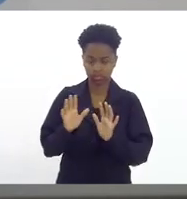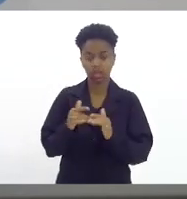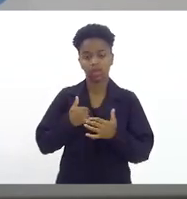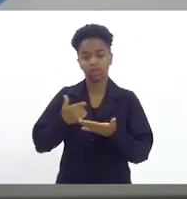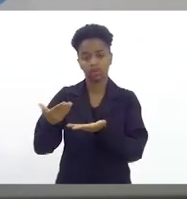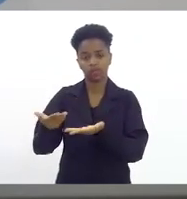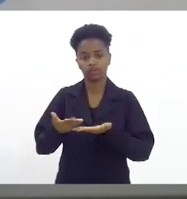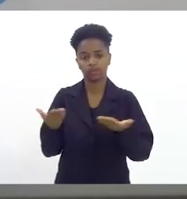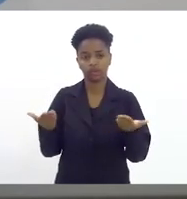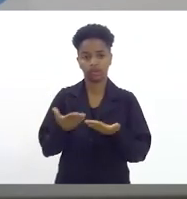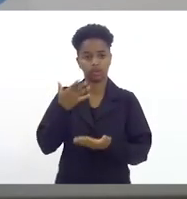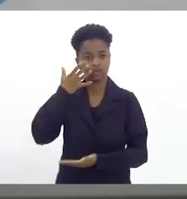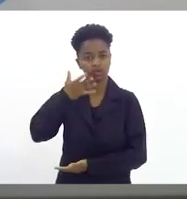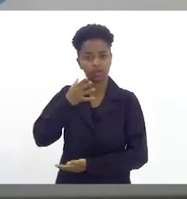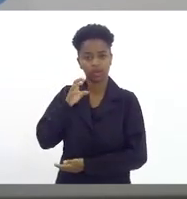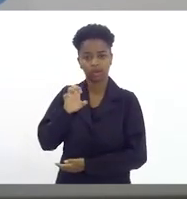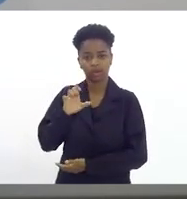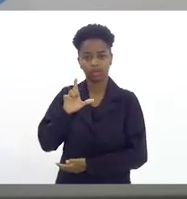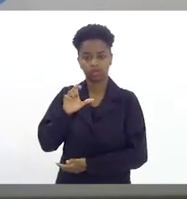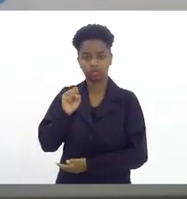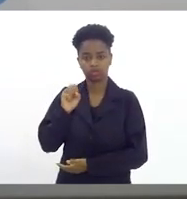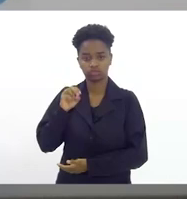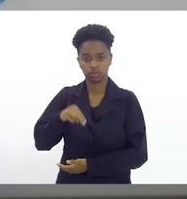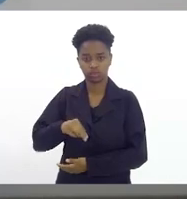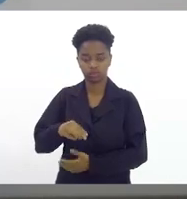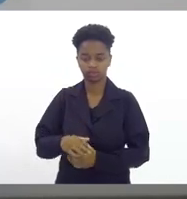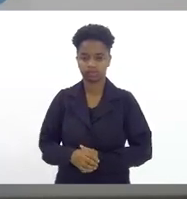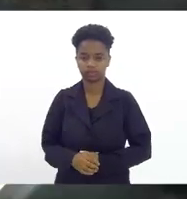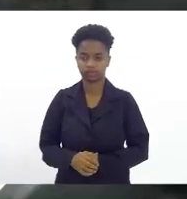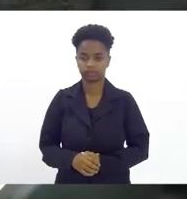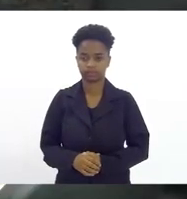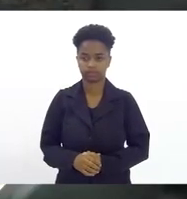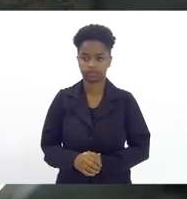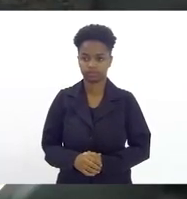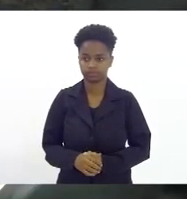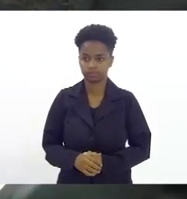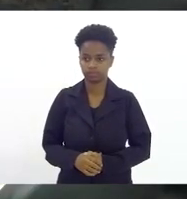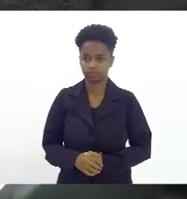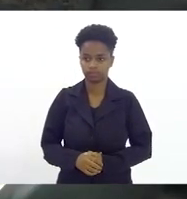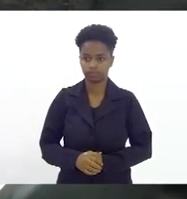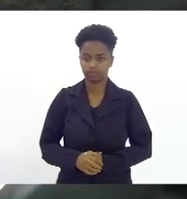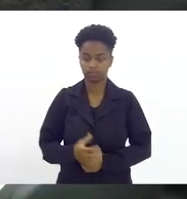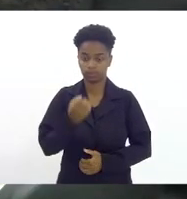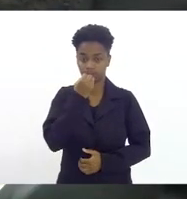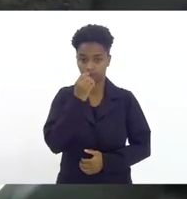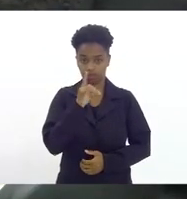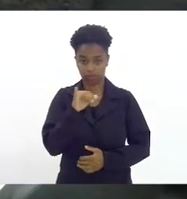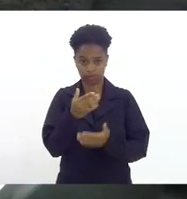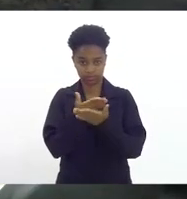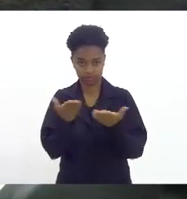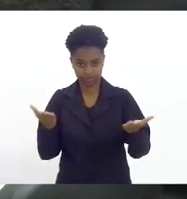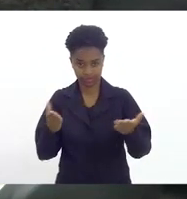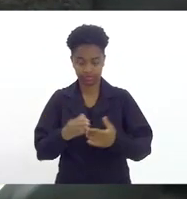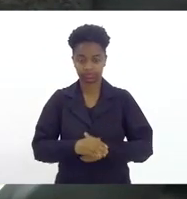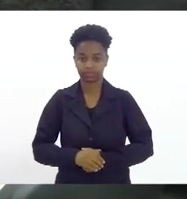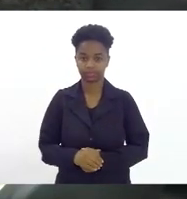passar a palavra para o senhor é o som do centro Bom dia